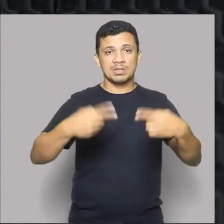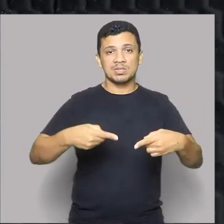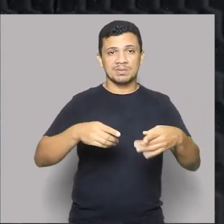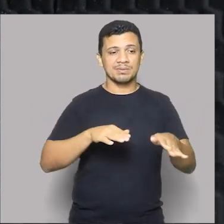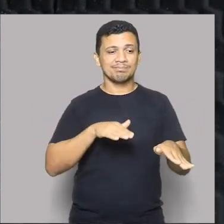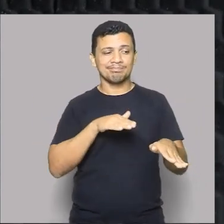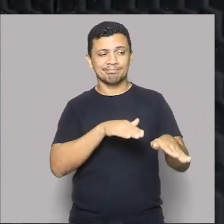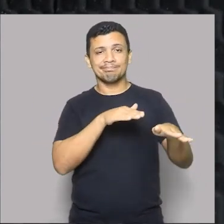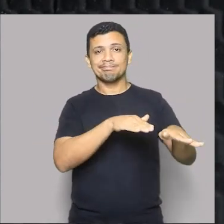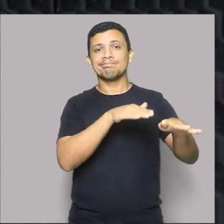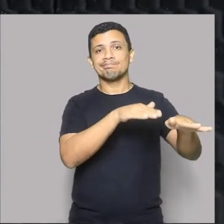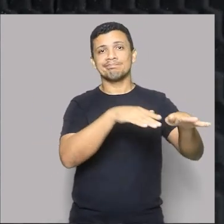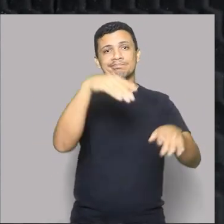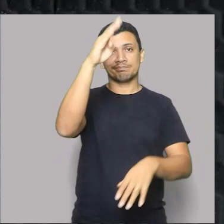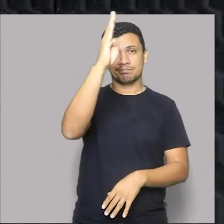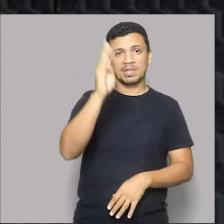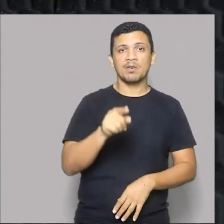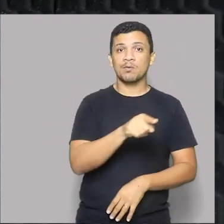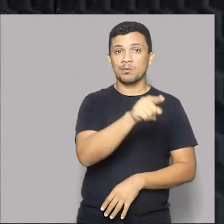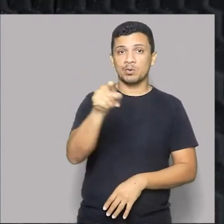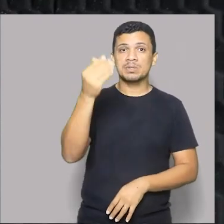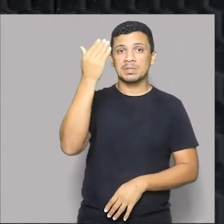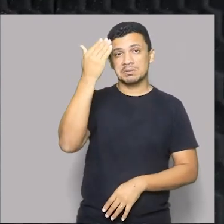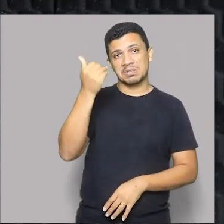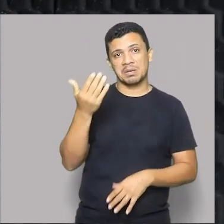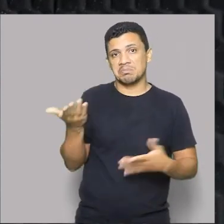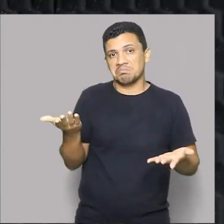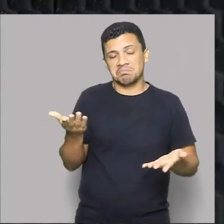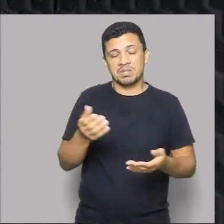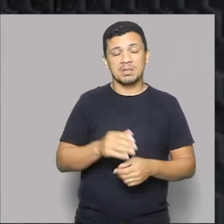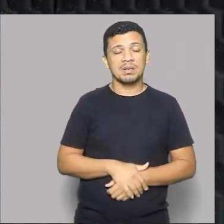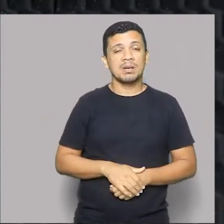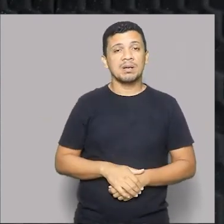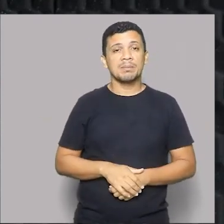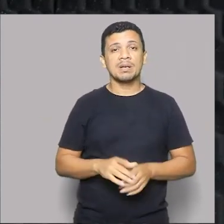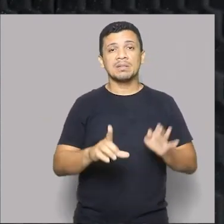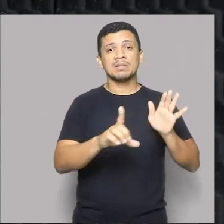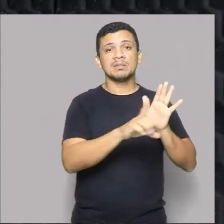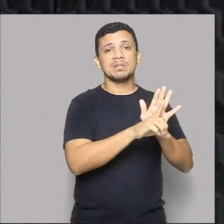brasileiro. Vocês sabem, não sei se sabem, mas o Código de